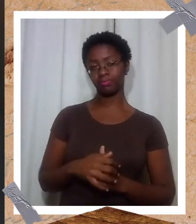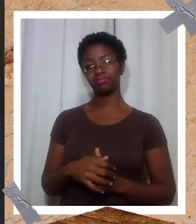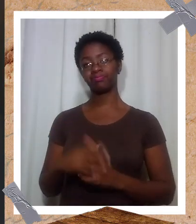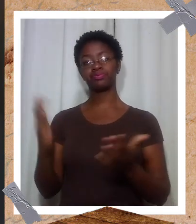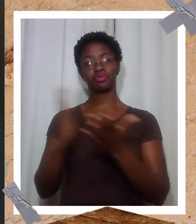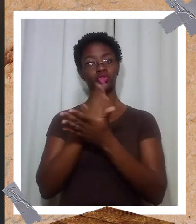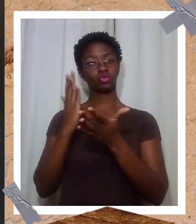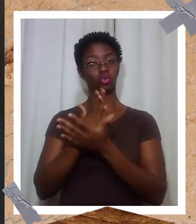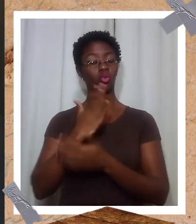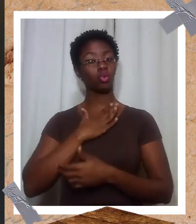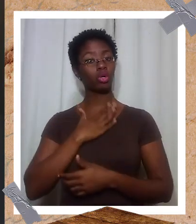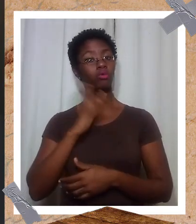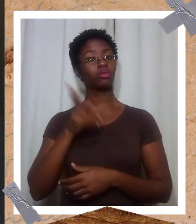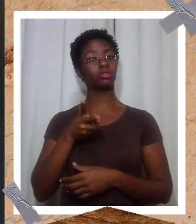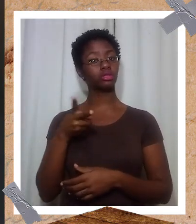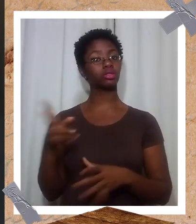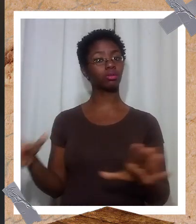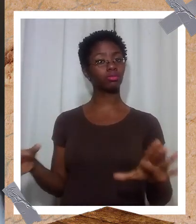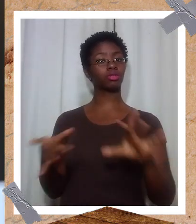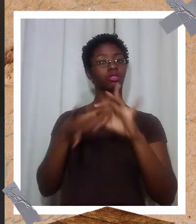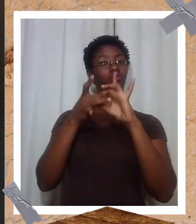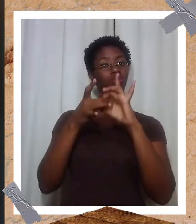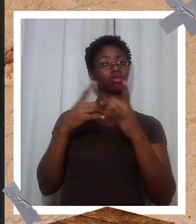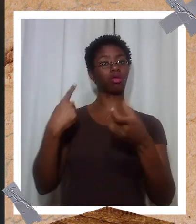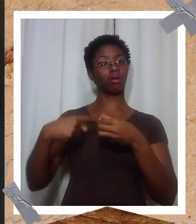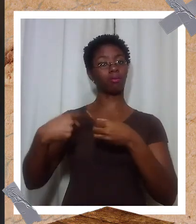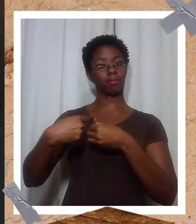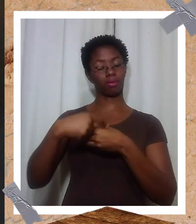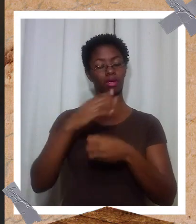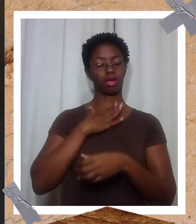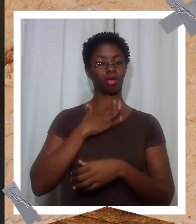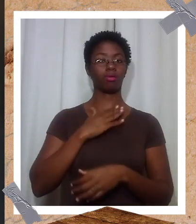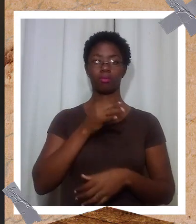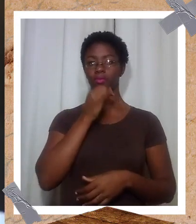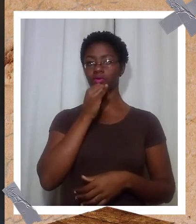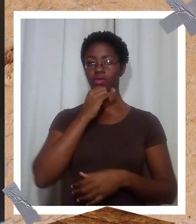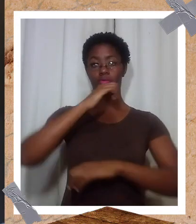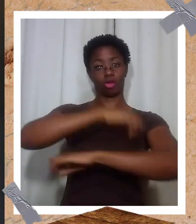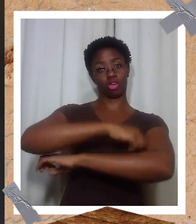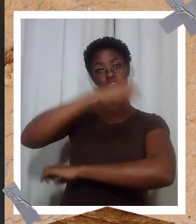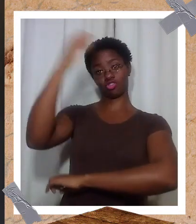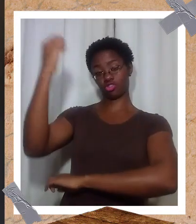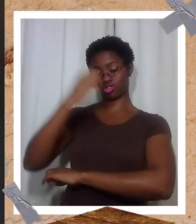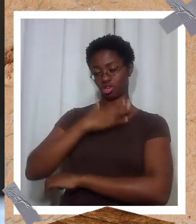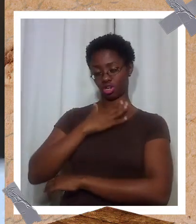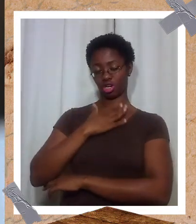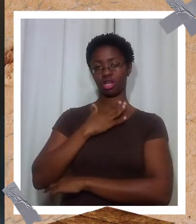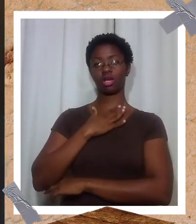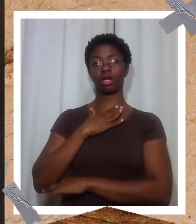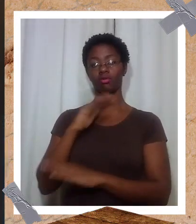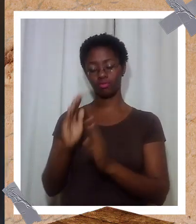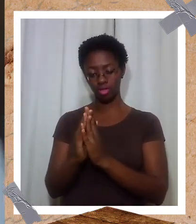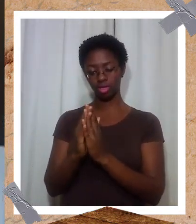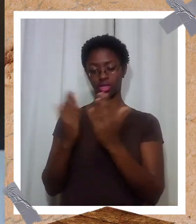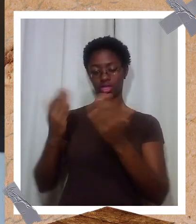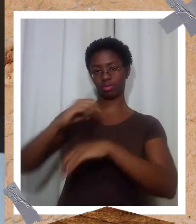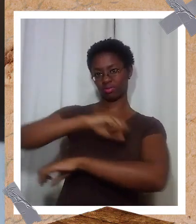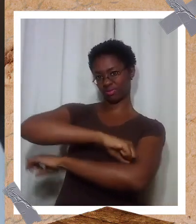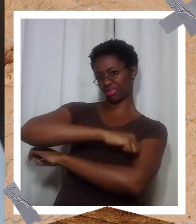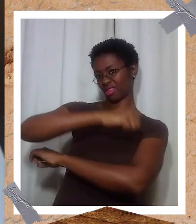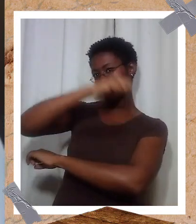estão sempre relacionados, assim, com o meu bairro, assim. Por exemplo, da minha janela, você abre